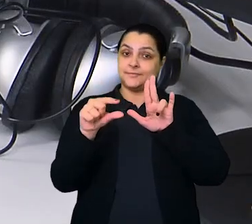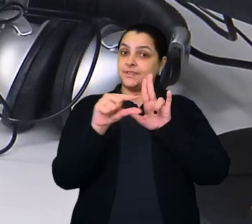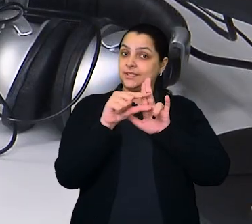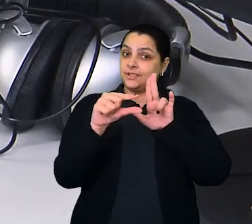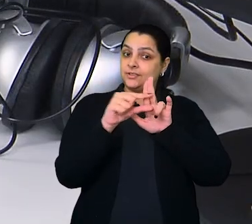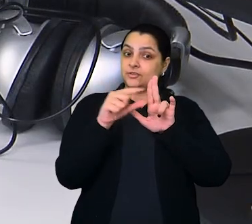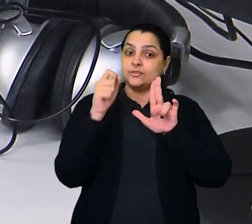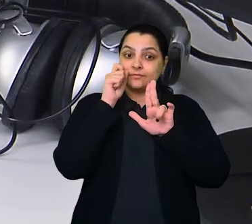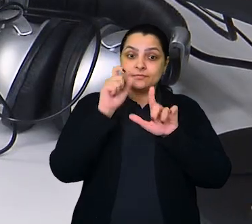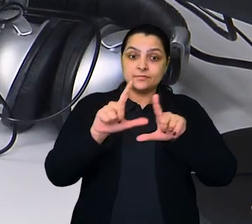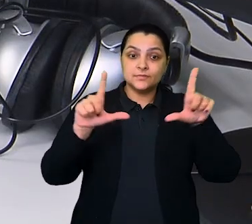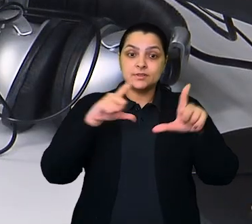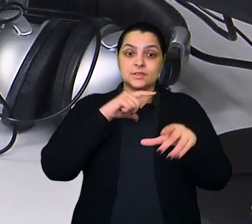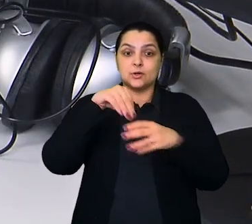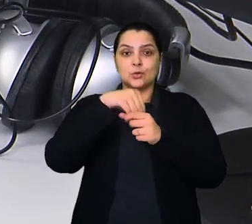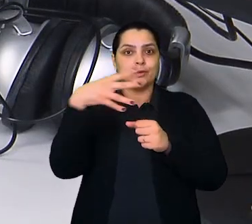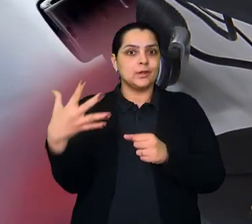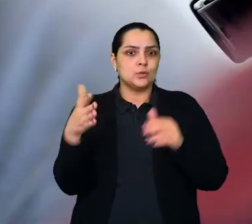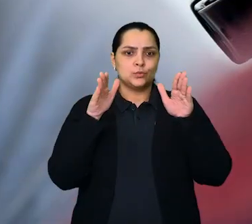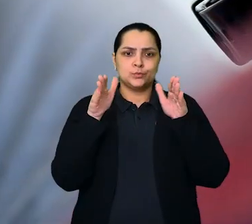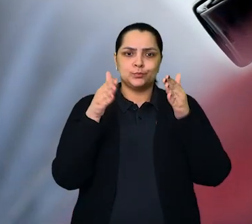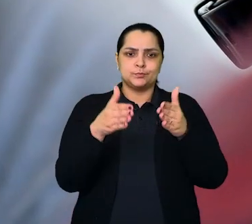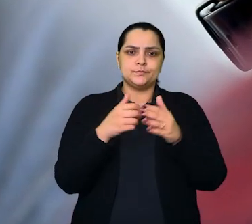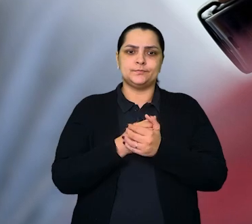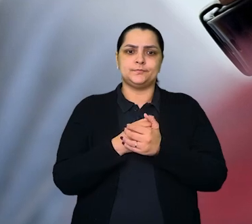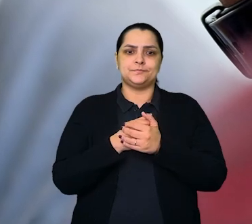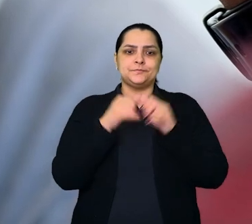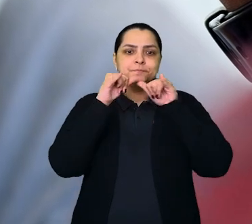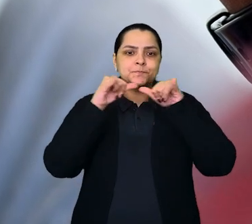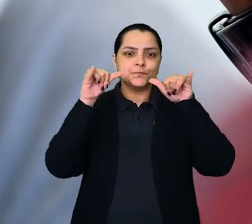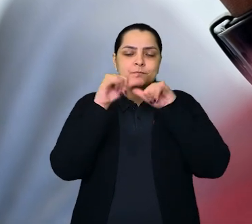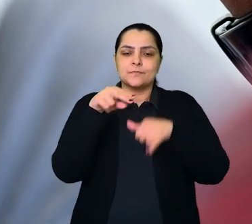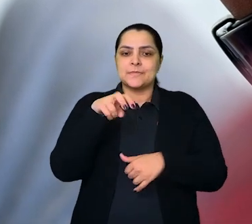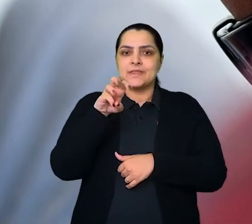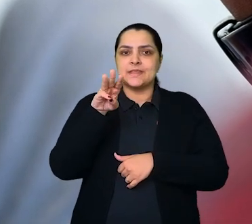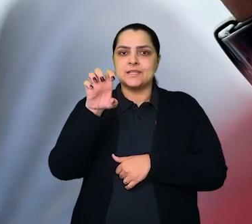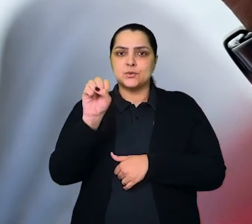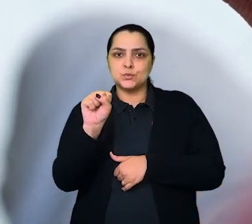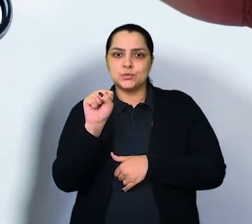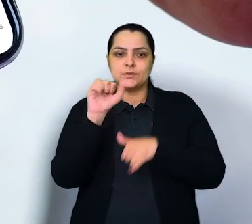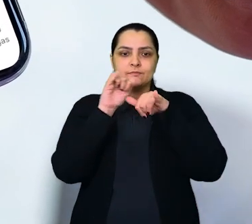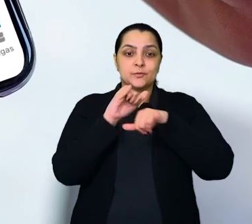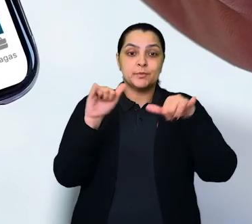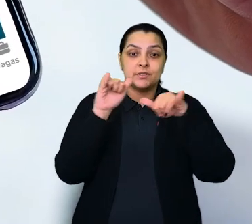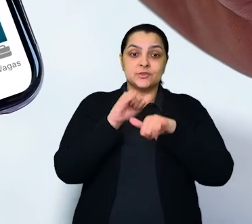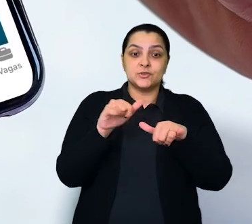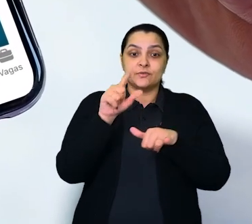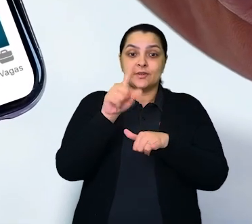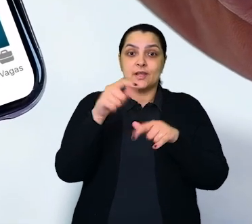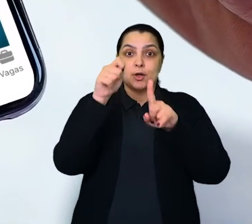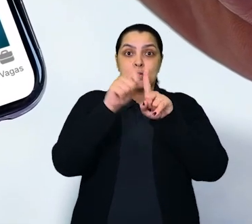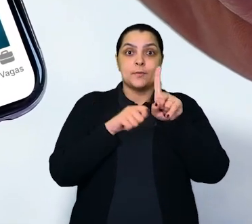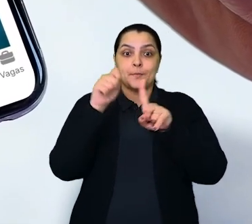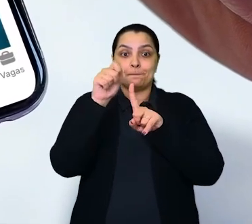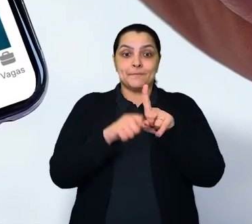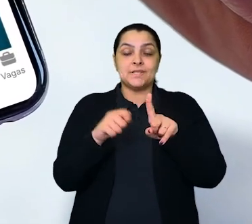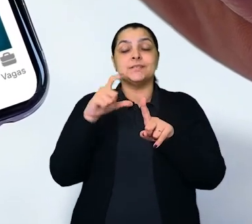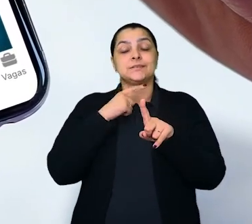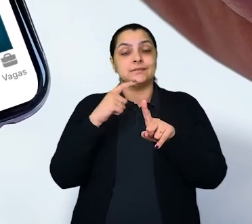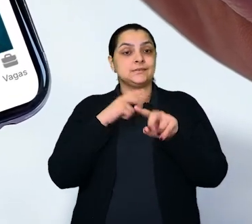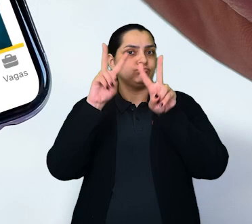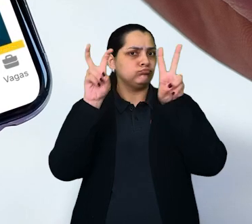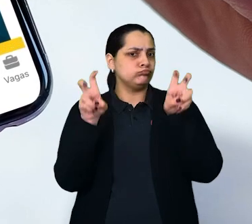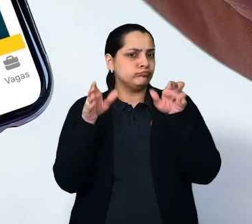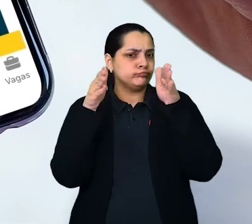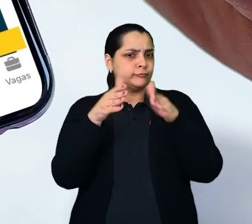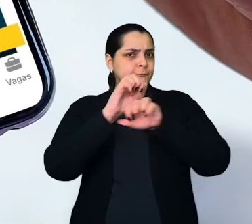também a conteúdos exclusivos, como a newsletter TST Júris. O informativo é mensal e traz uma